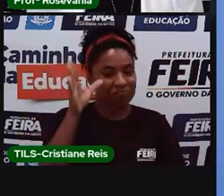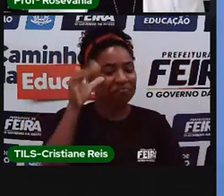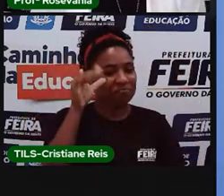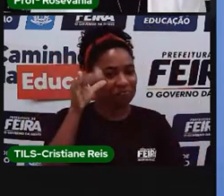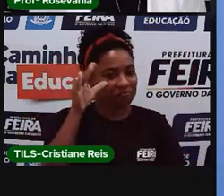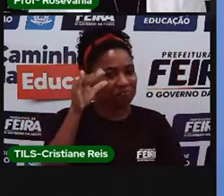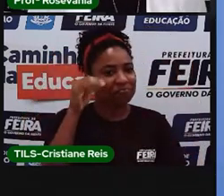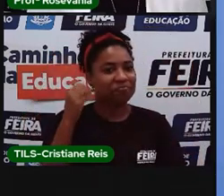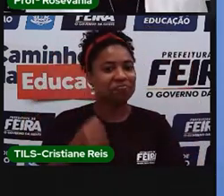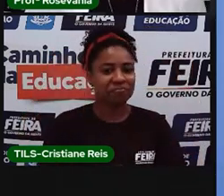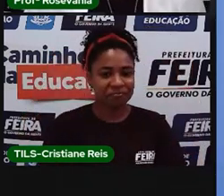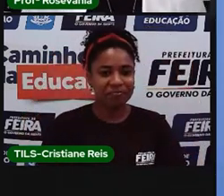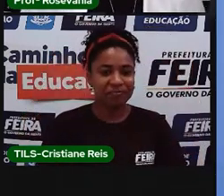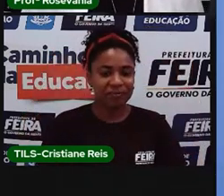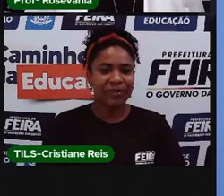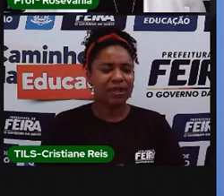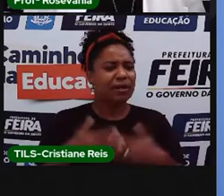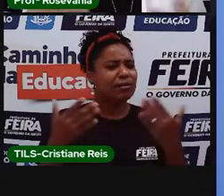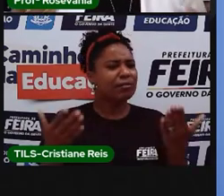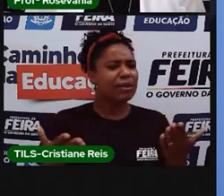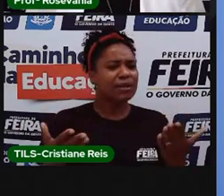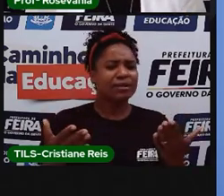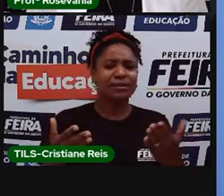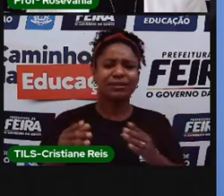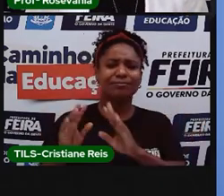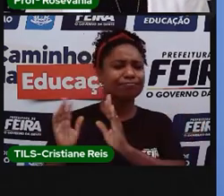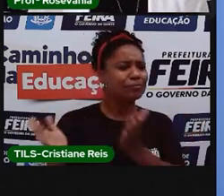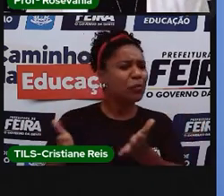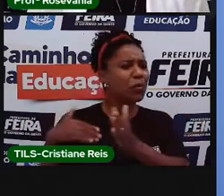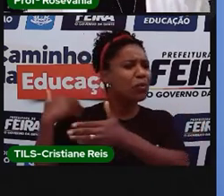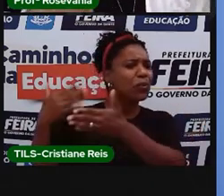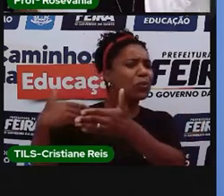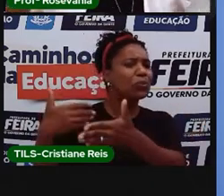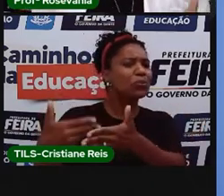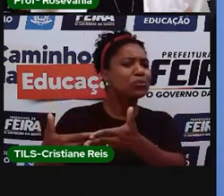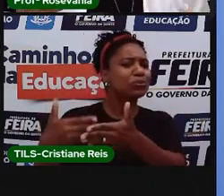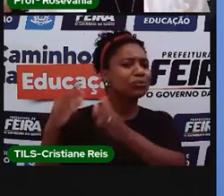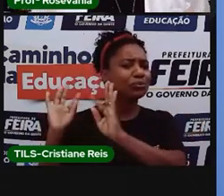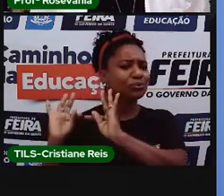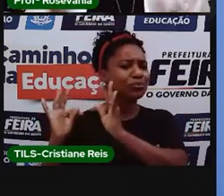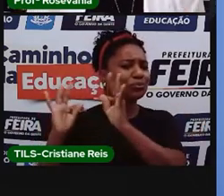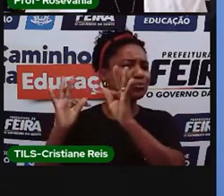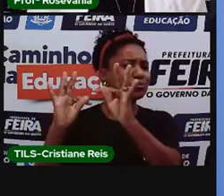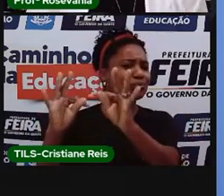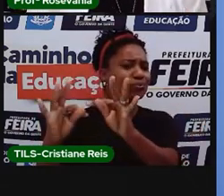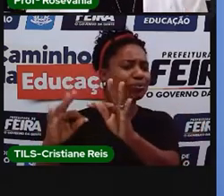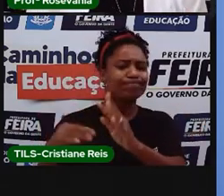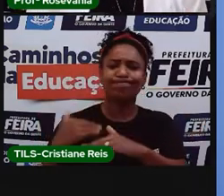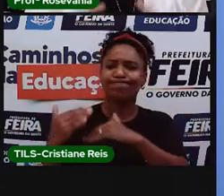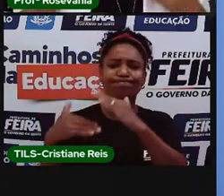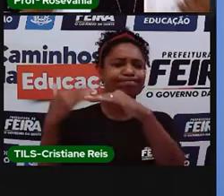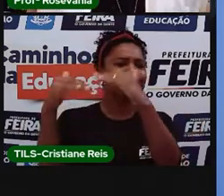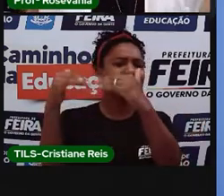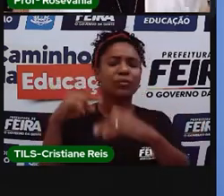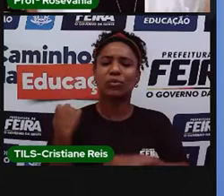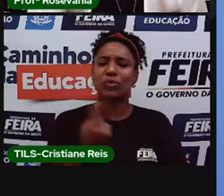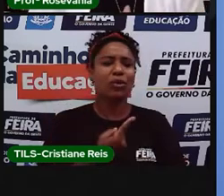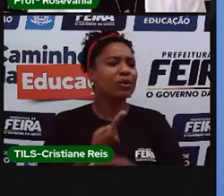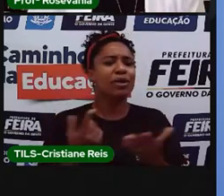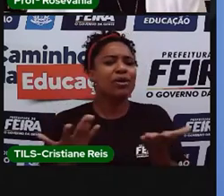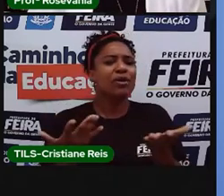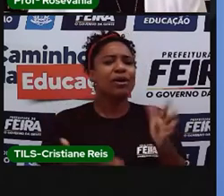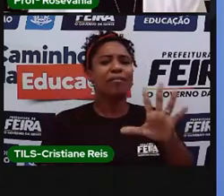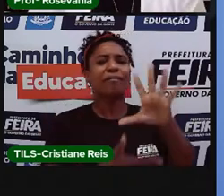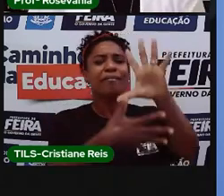Bom, mas e agora? Com tanto desenvolvimento tecnológico, como é que a gente, né, aqui faz agora